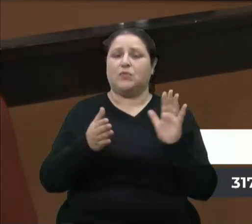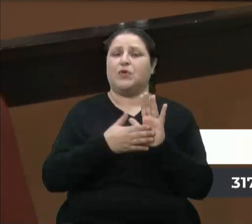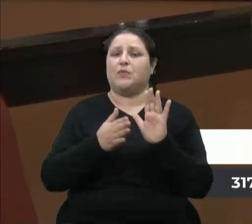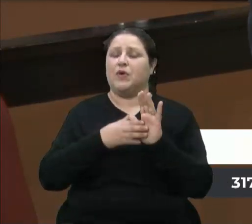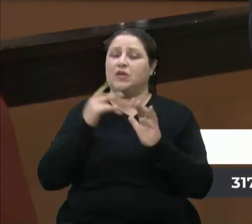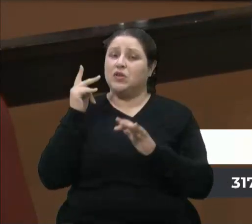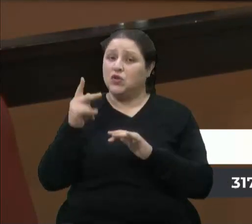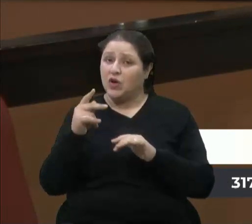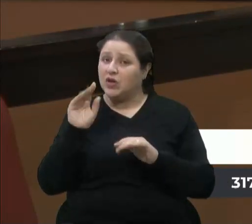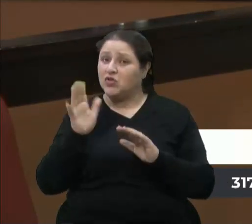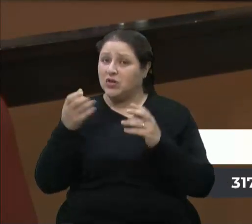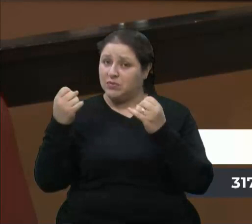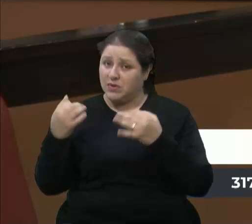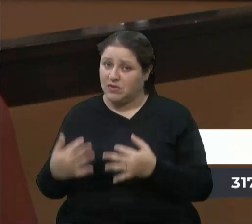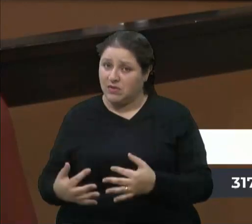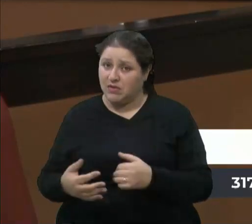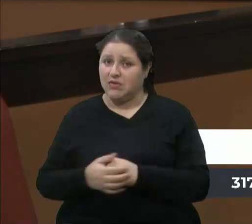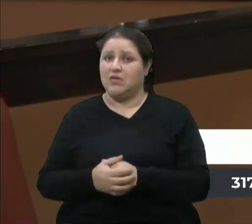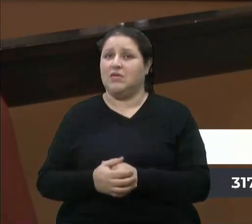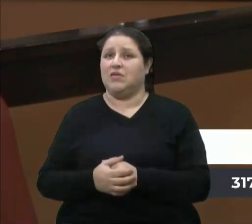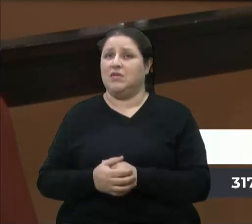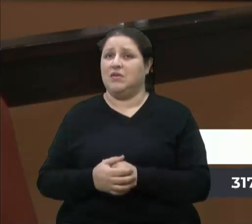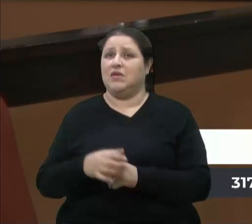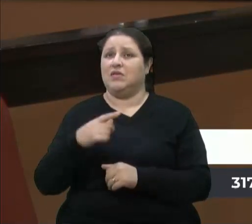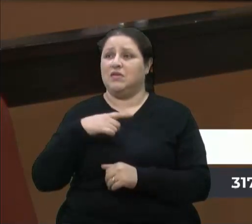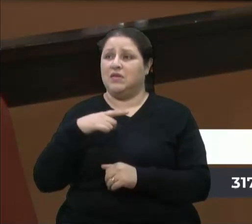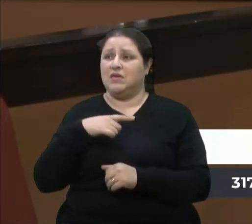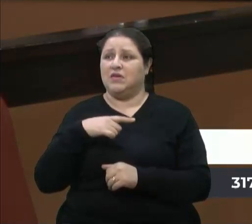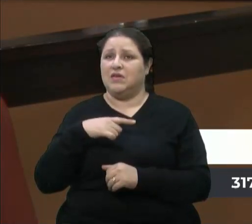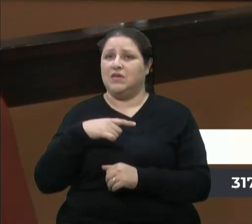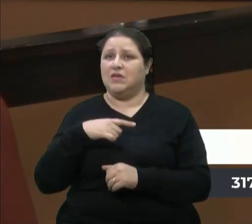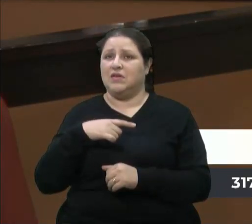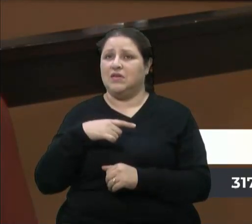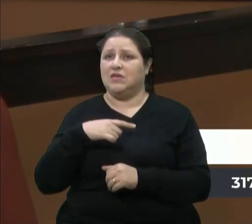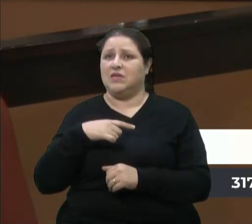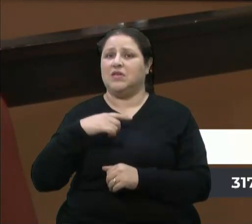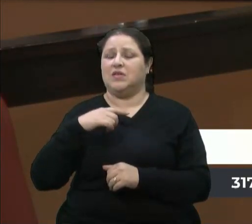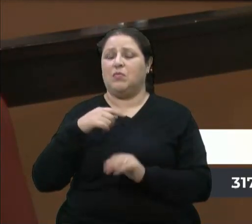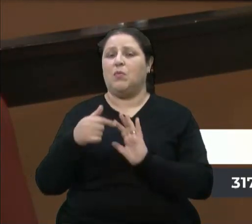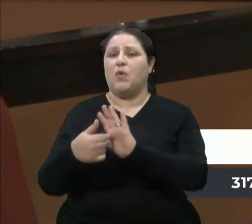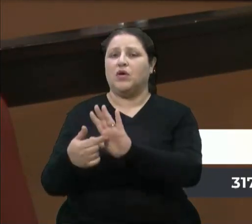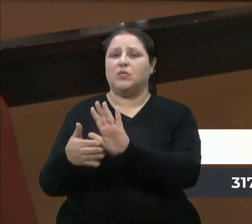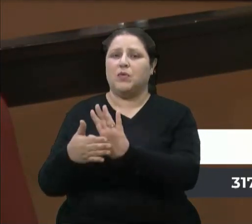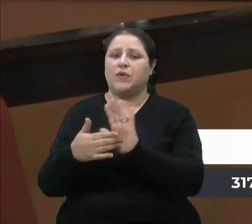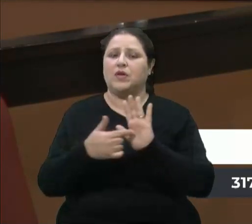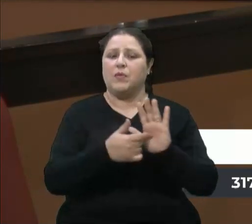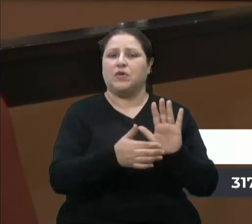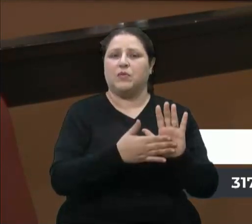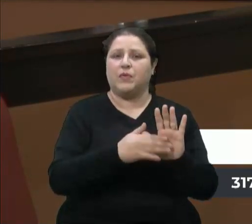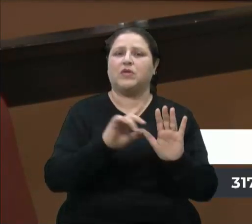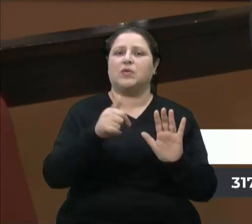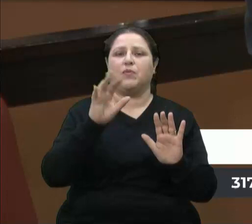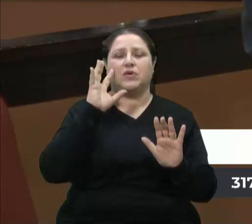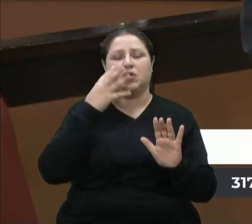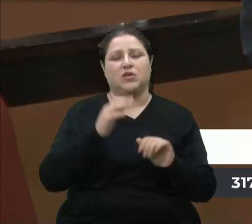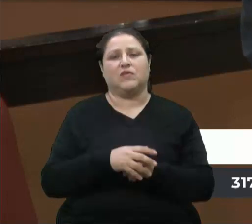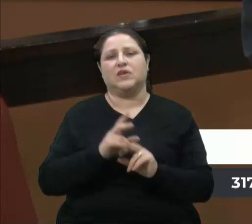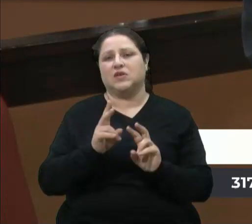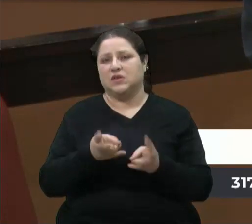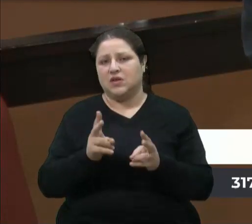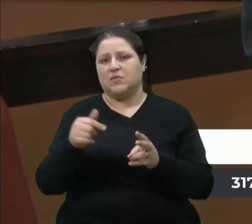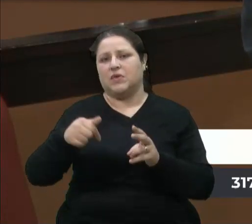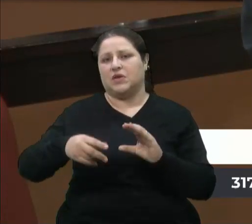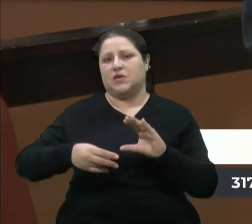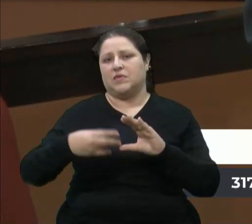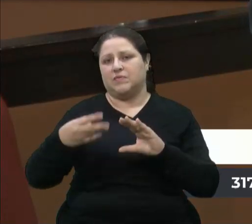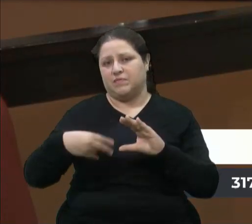a Secretaria Pasta Competente apresentam locais, caso depois, no final, bate o martelo. E sempre foi passado para esta